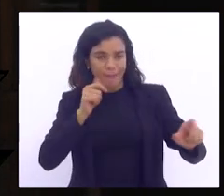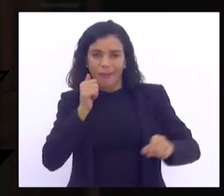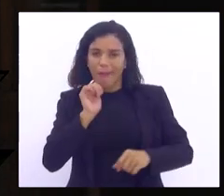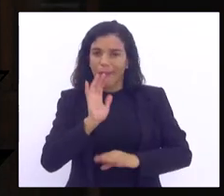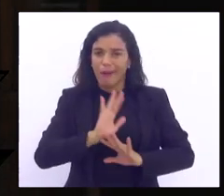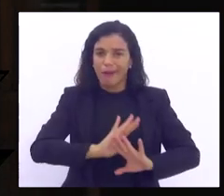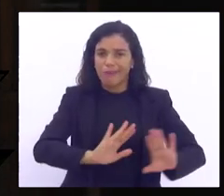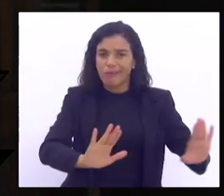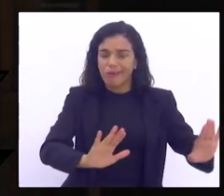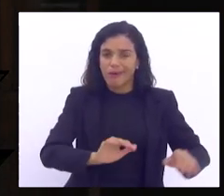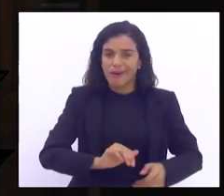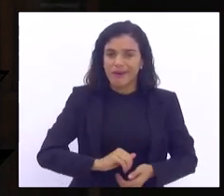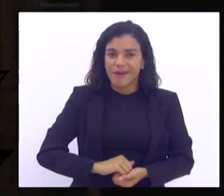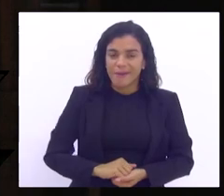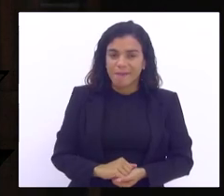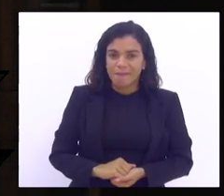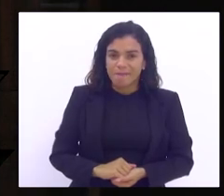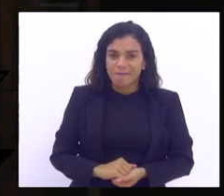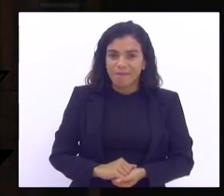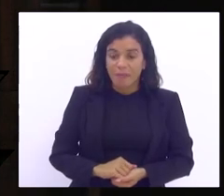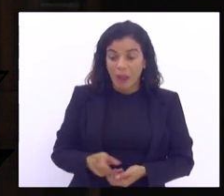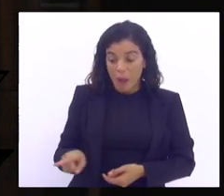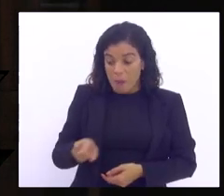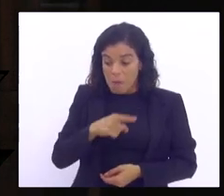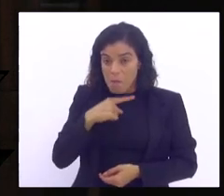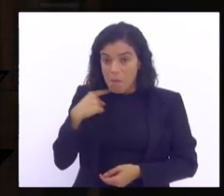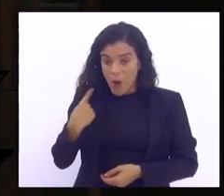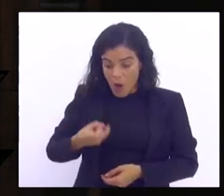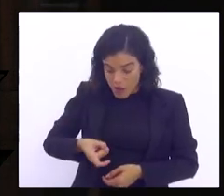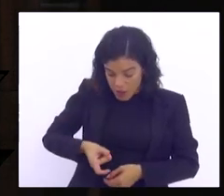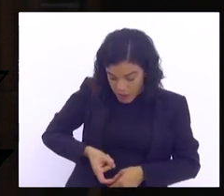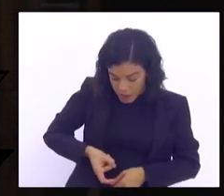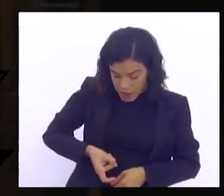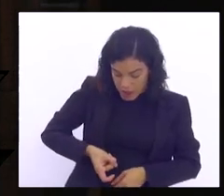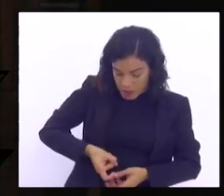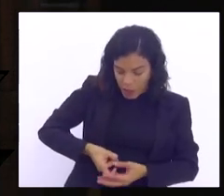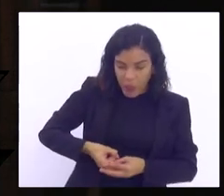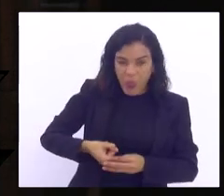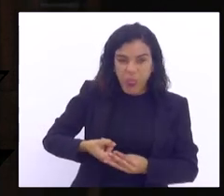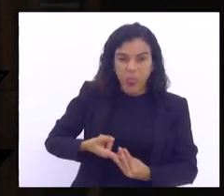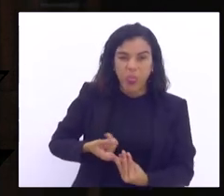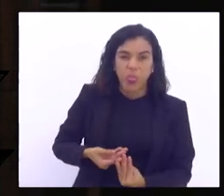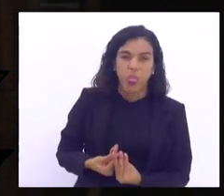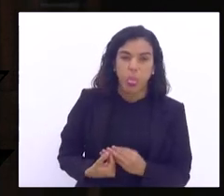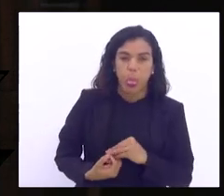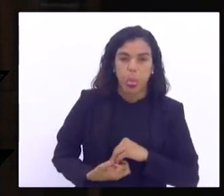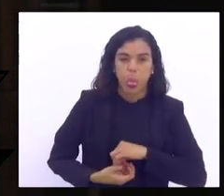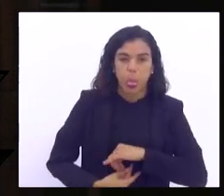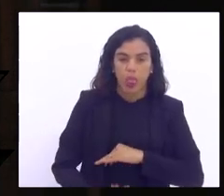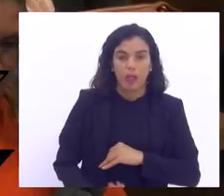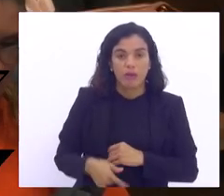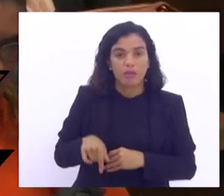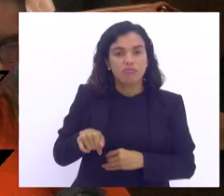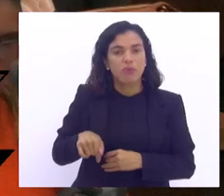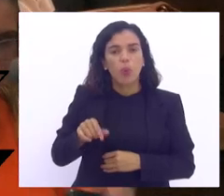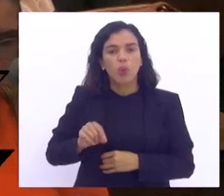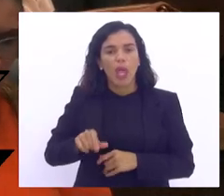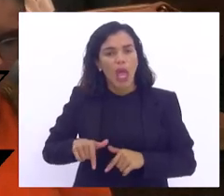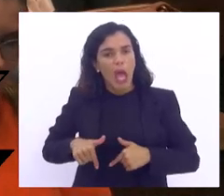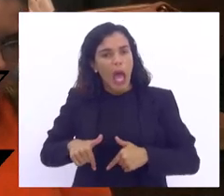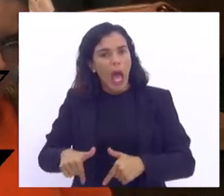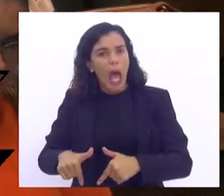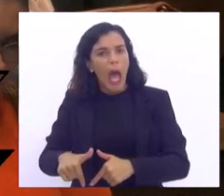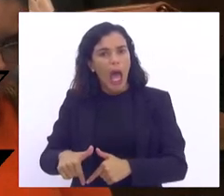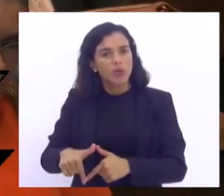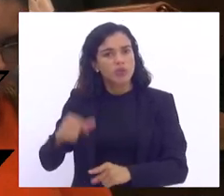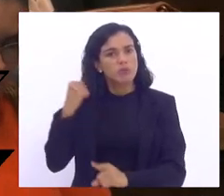mãe. Sua morte provocada vem a se constituir em um voluntário e direto ato de se tirar a